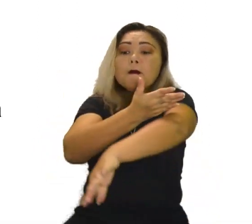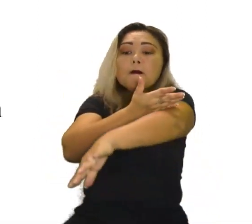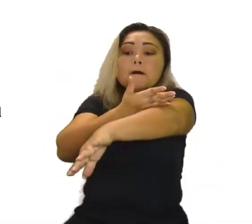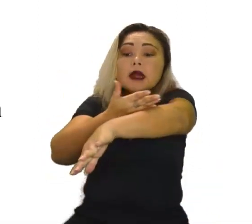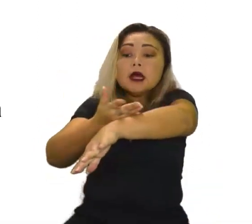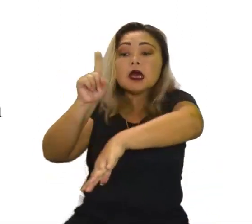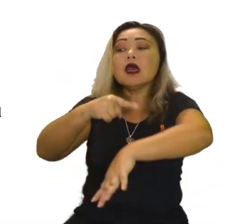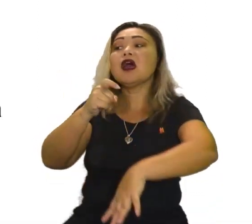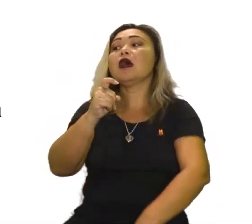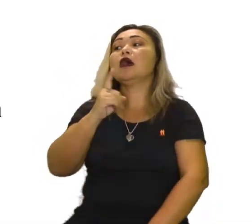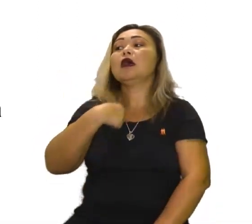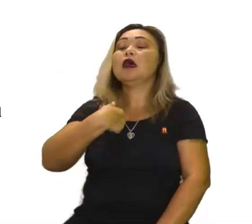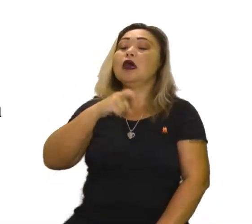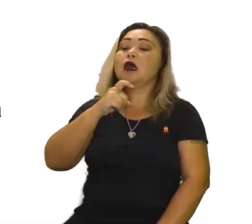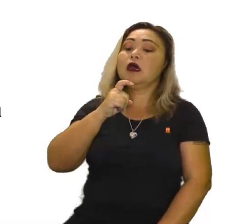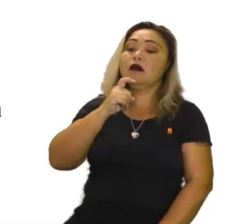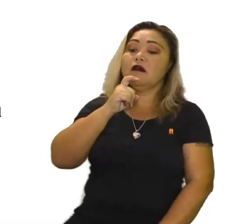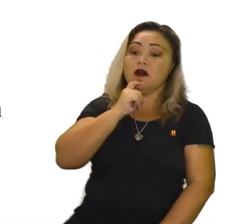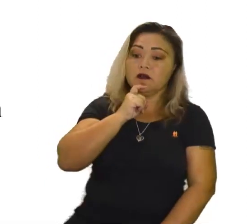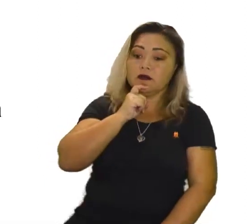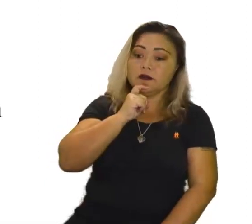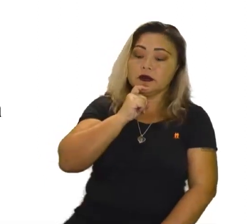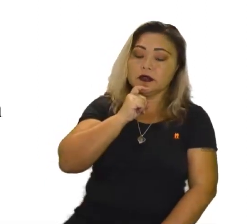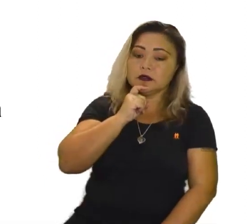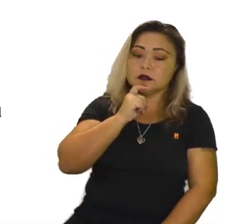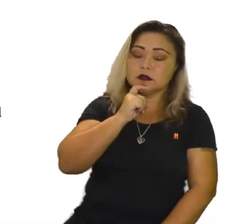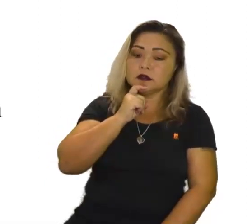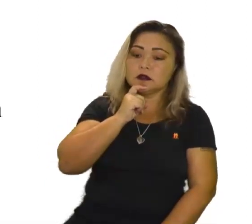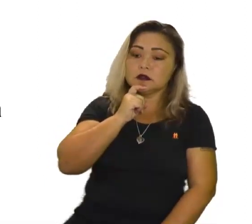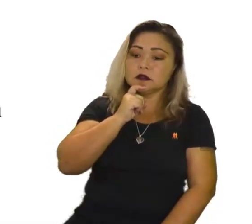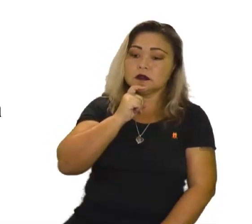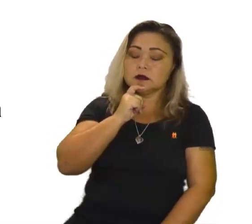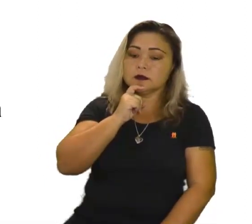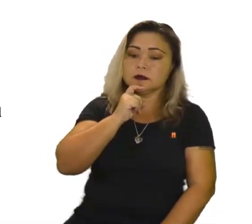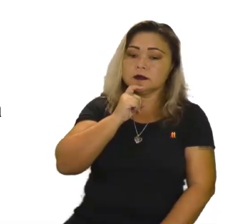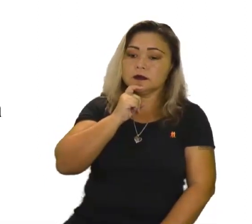fria, que faz com que as